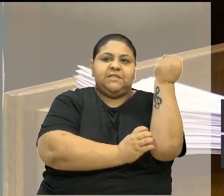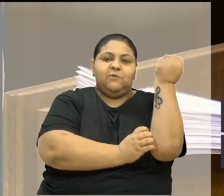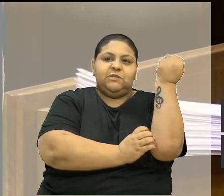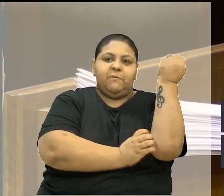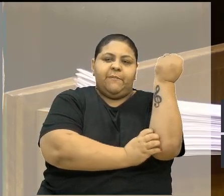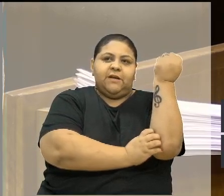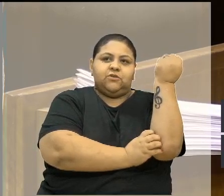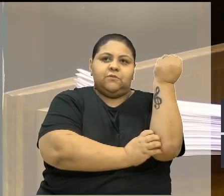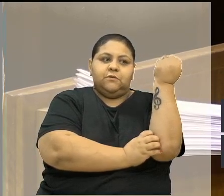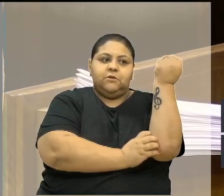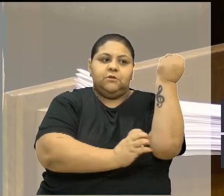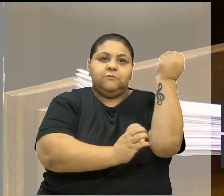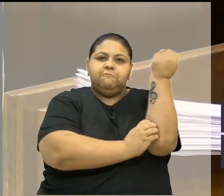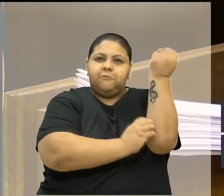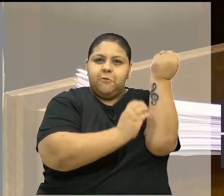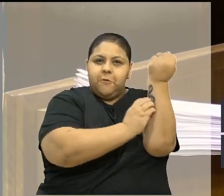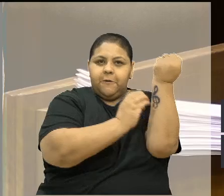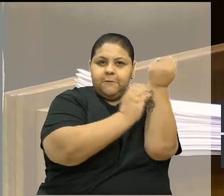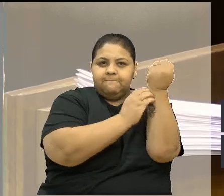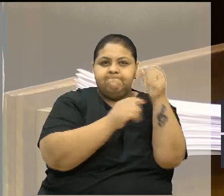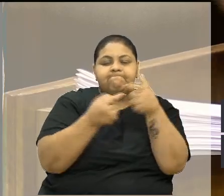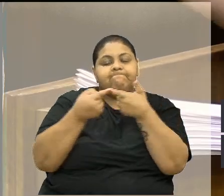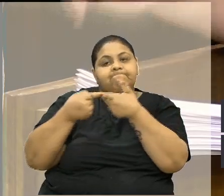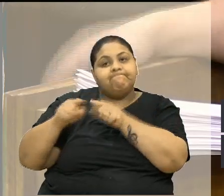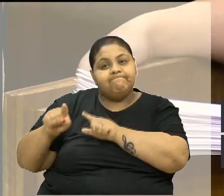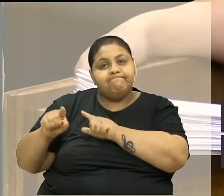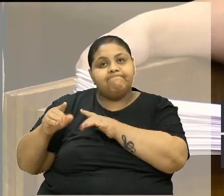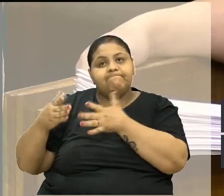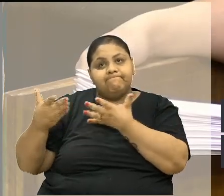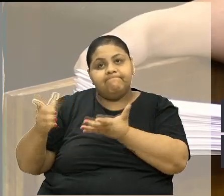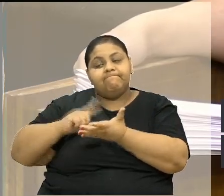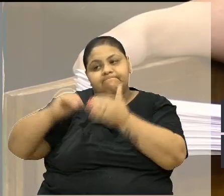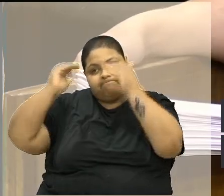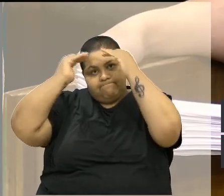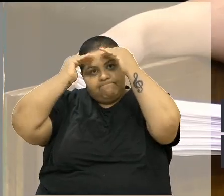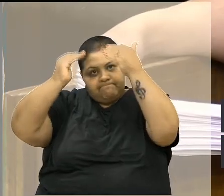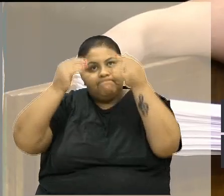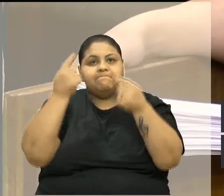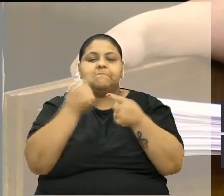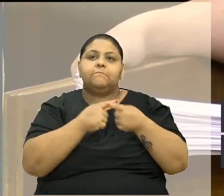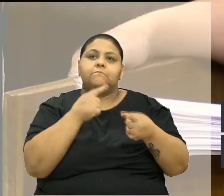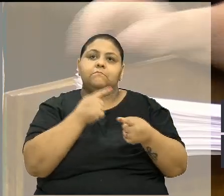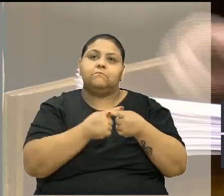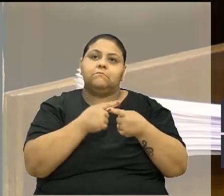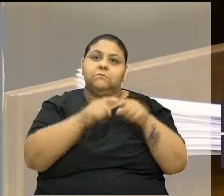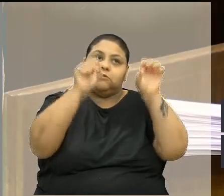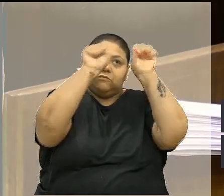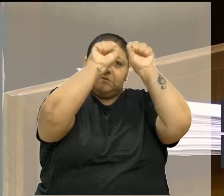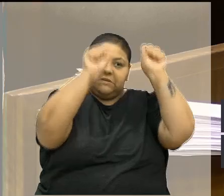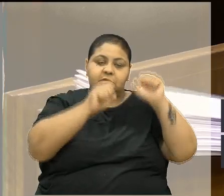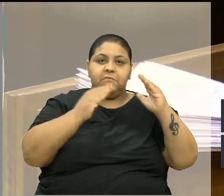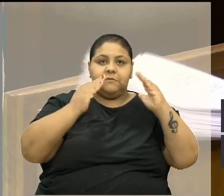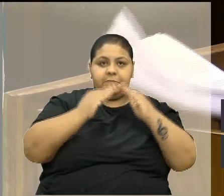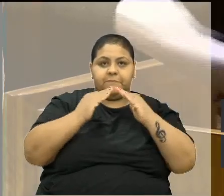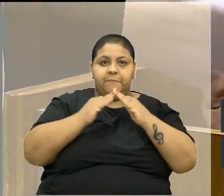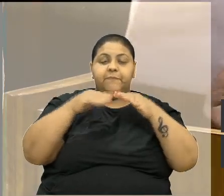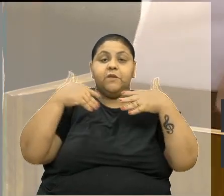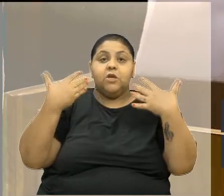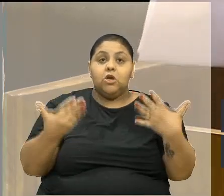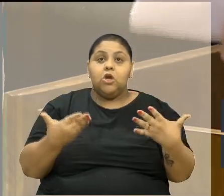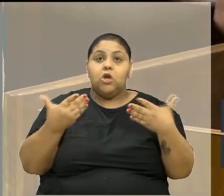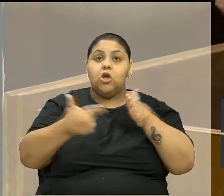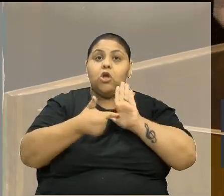mais nem mandava para esses caras aí. Mas tenho que respeitar, né, porque é o sistema da casa. E aí eu trago aqui